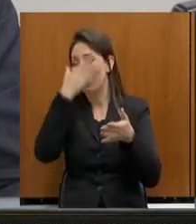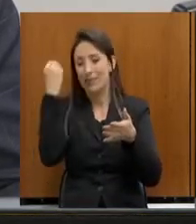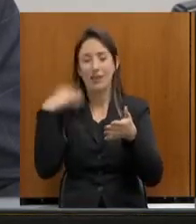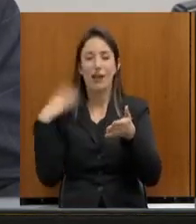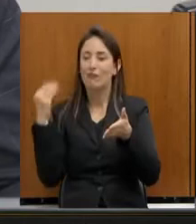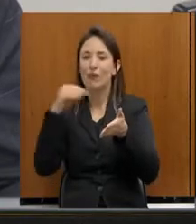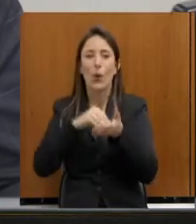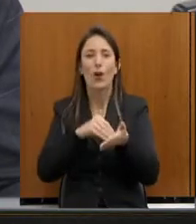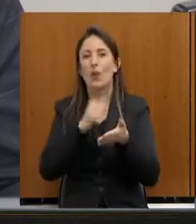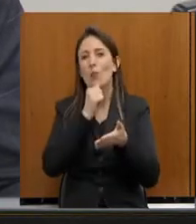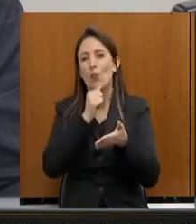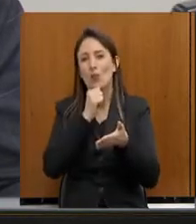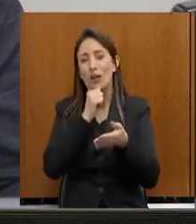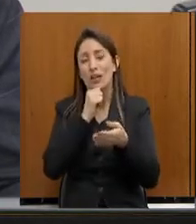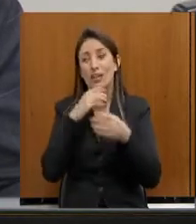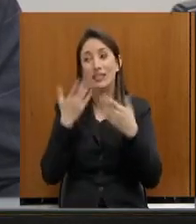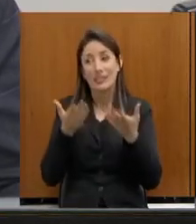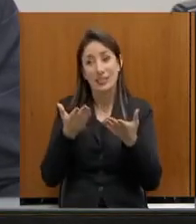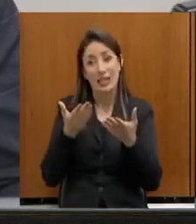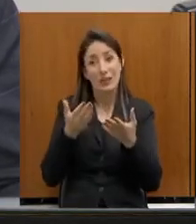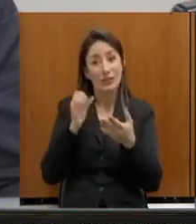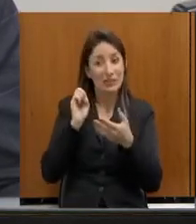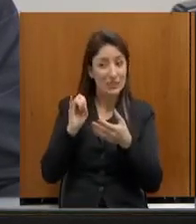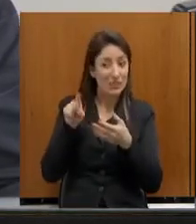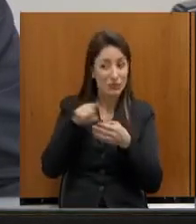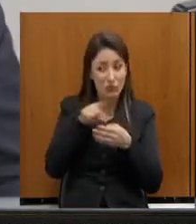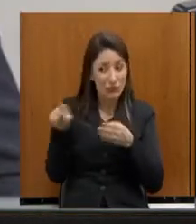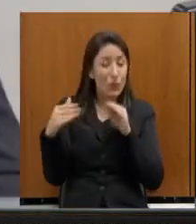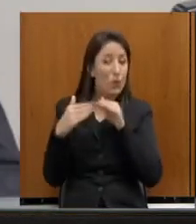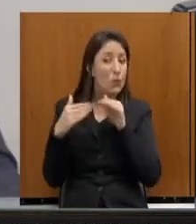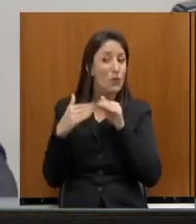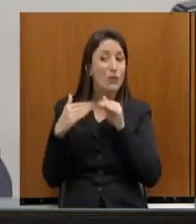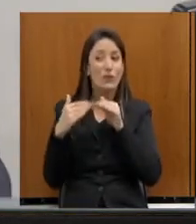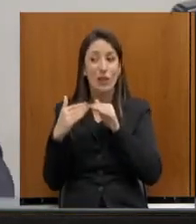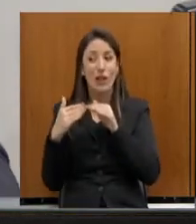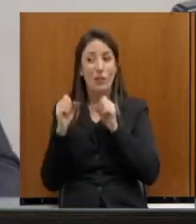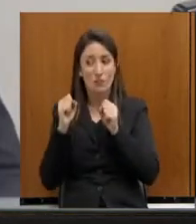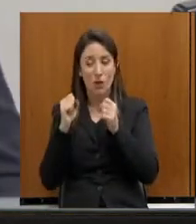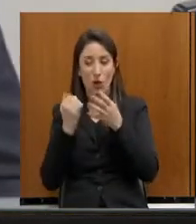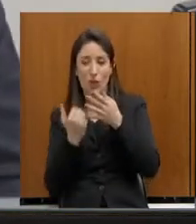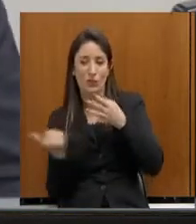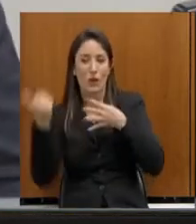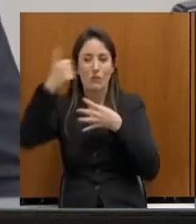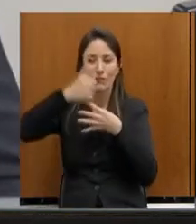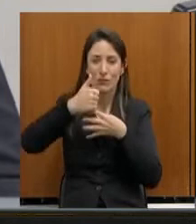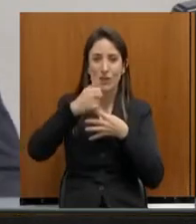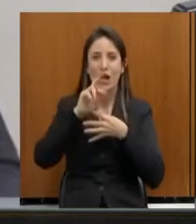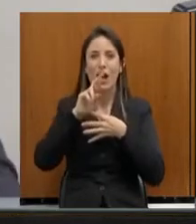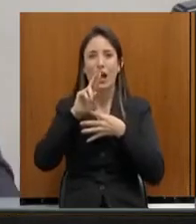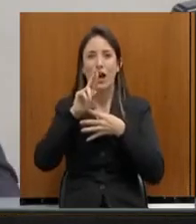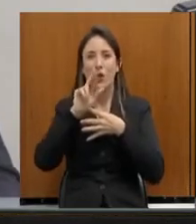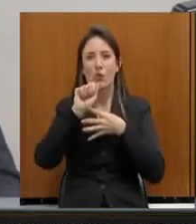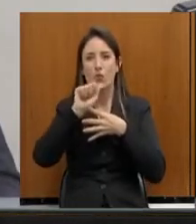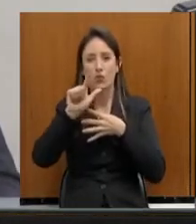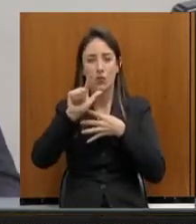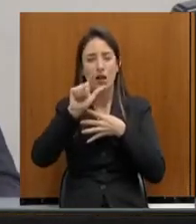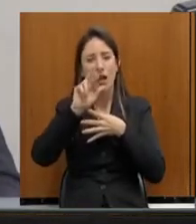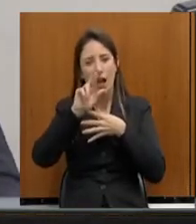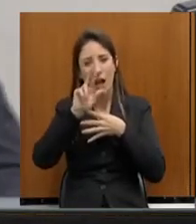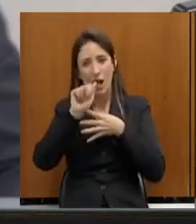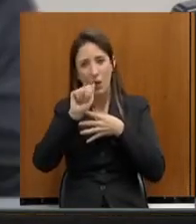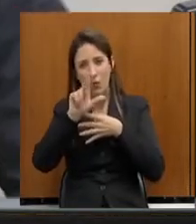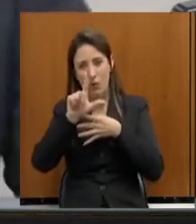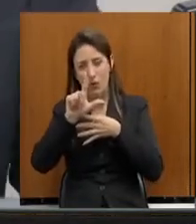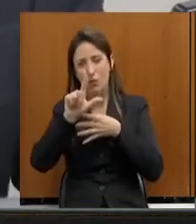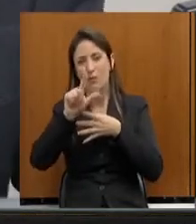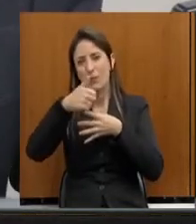se não for não tiver nenhum Deputado contrário aí a solicitação não tem nenhuma manifestação eu passo